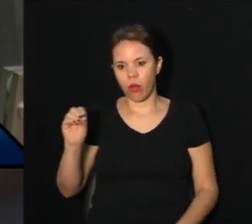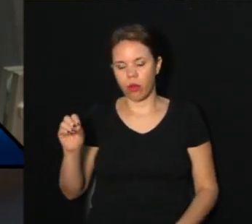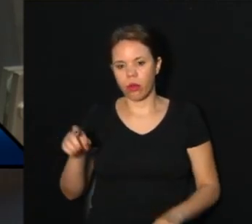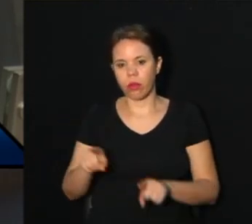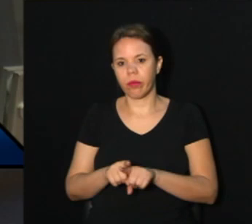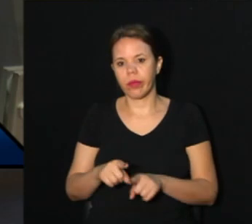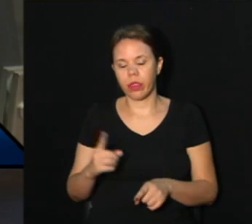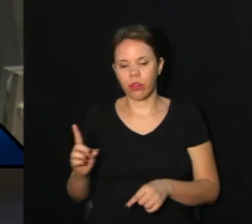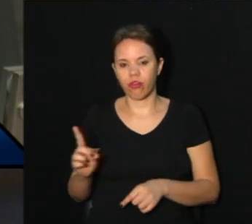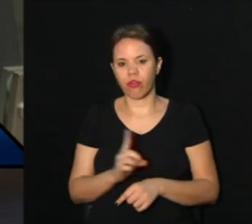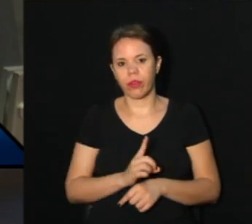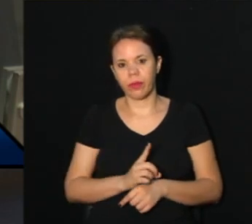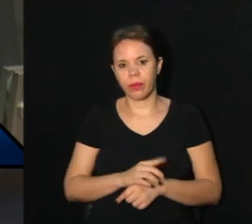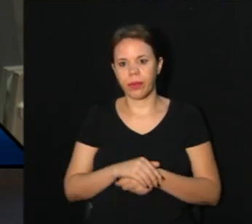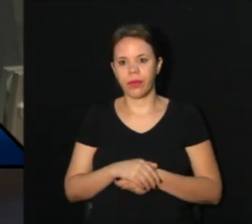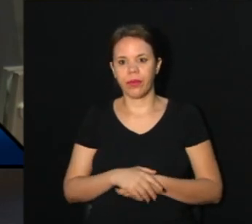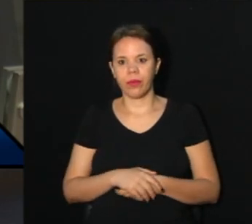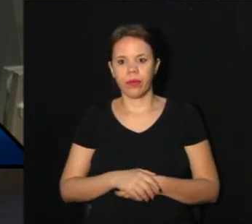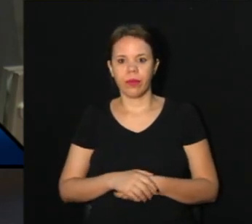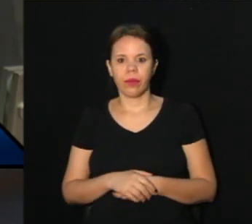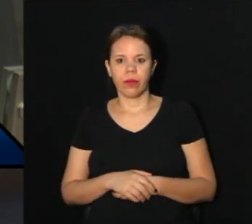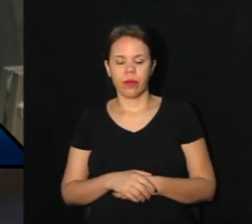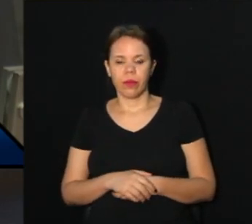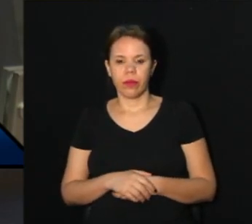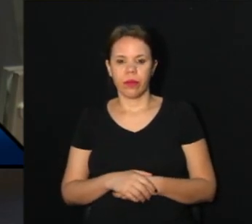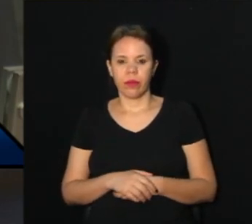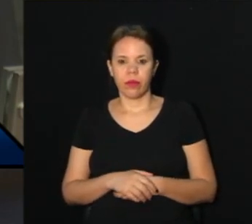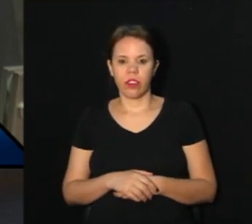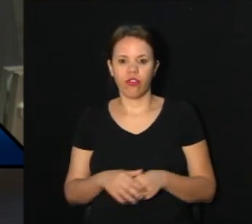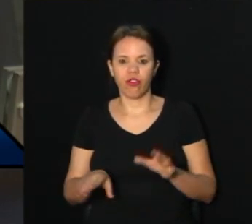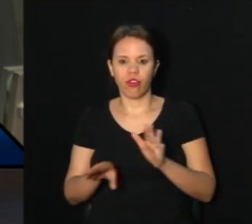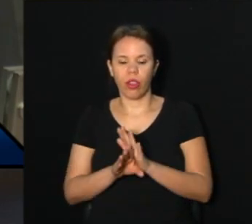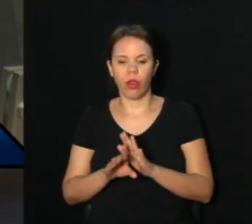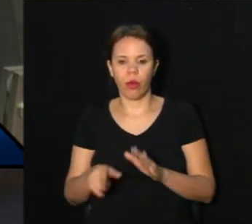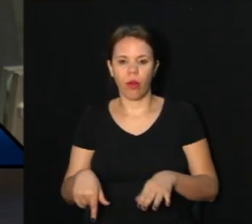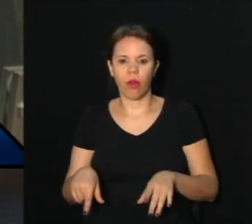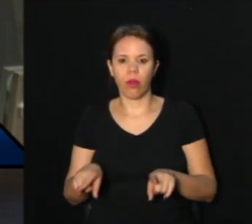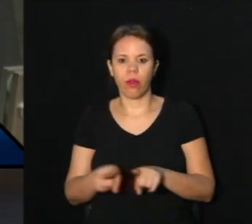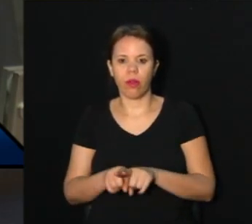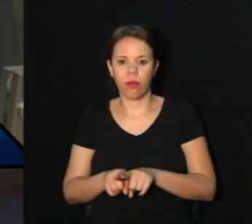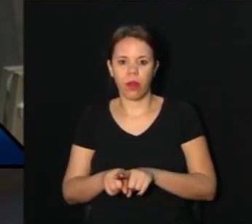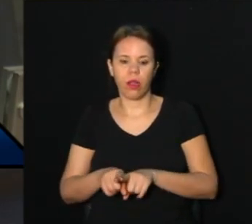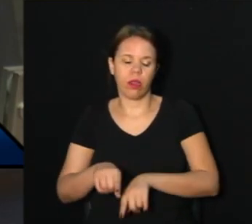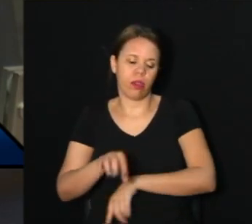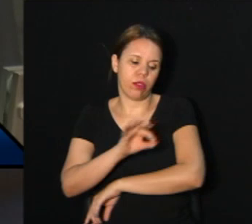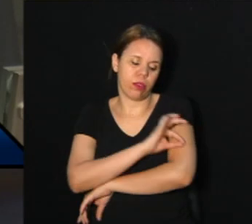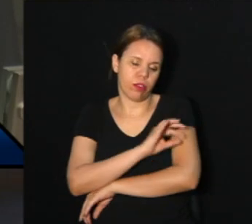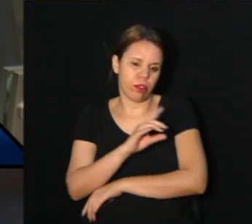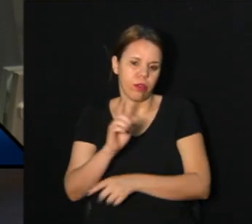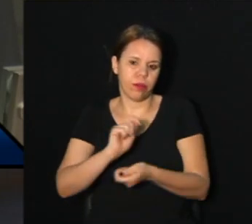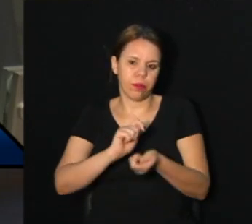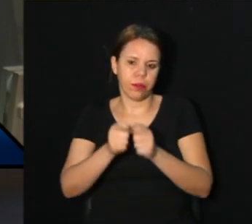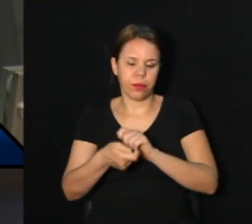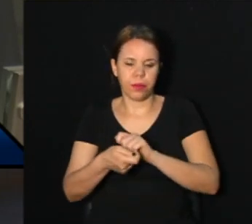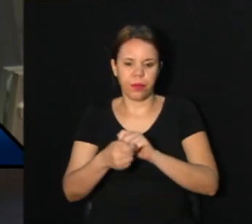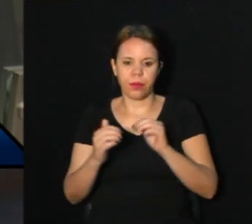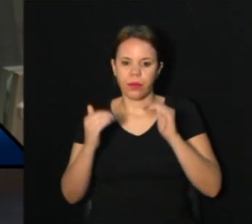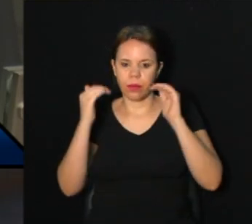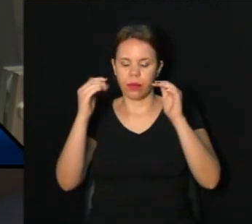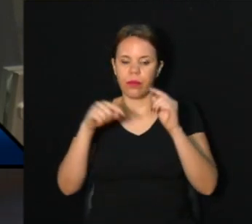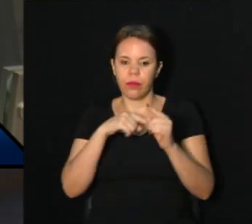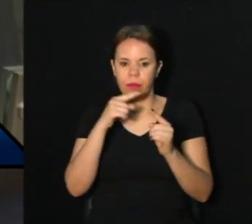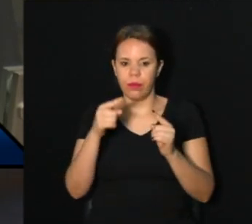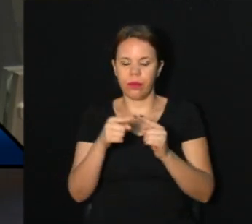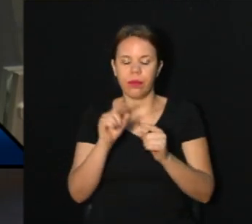assim que chegou ao Executivo, adequou de uma forma bem sucinta e